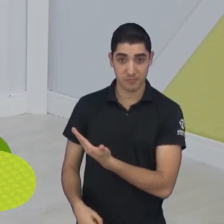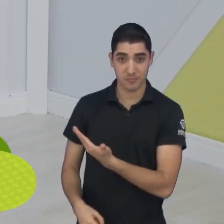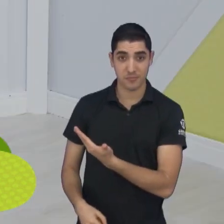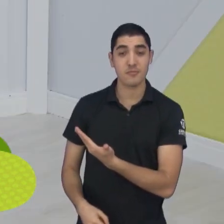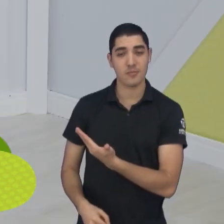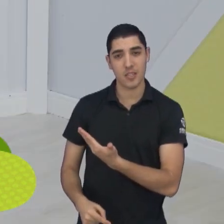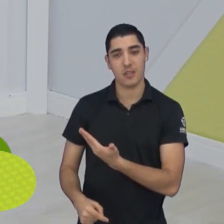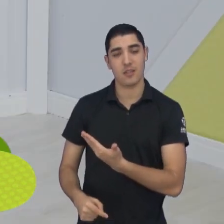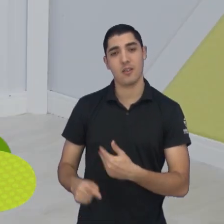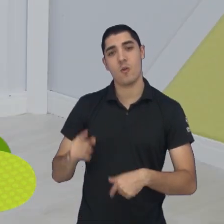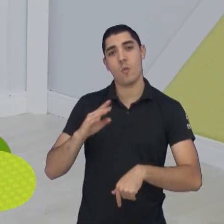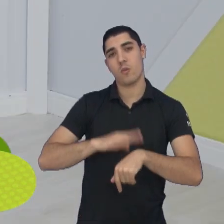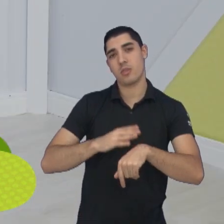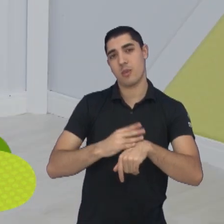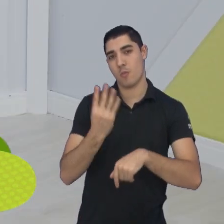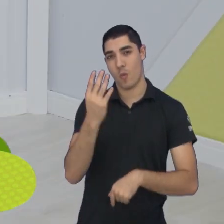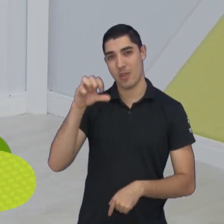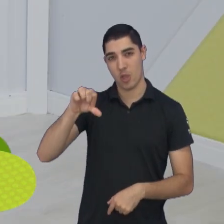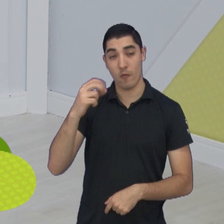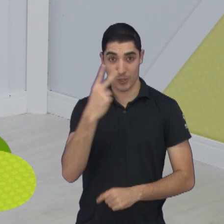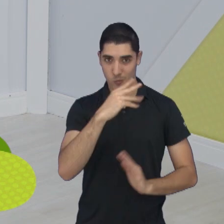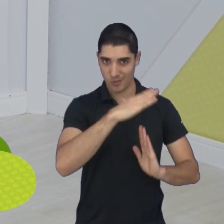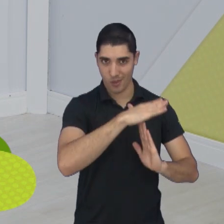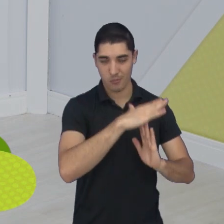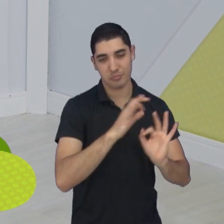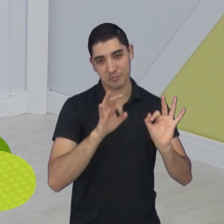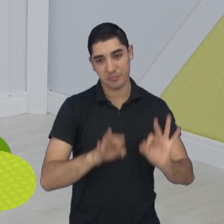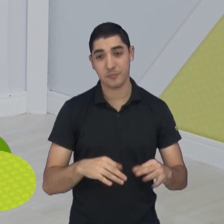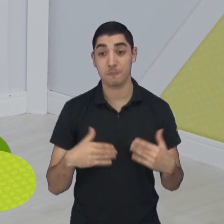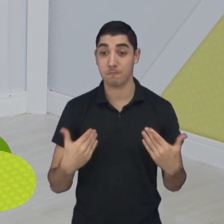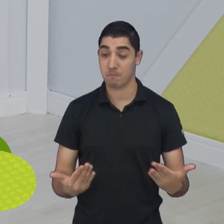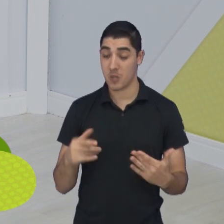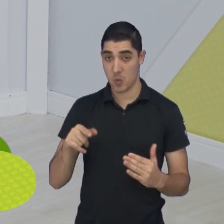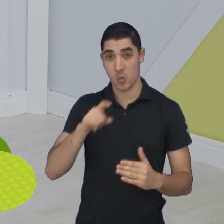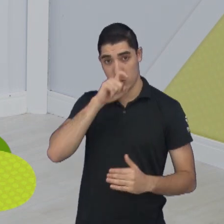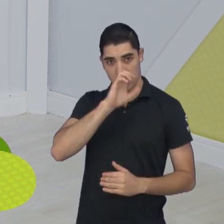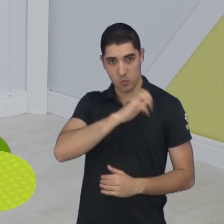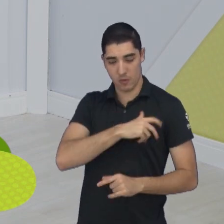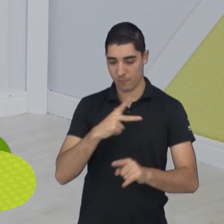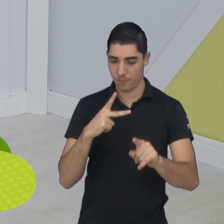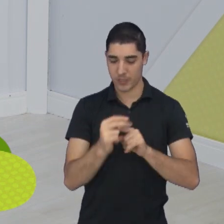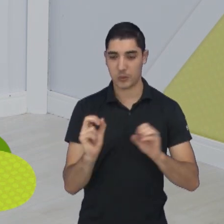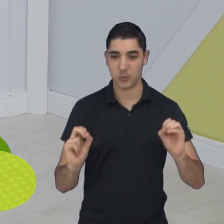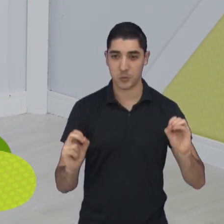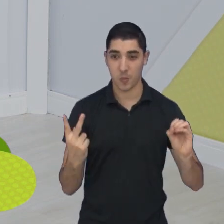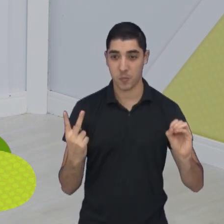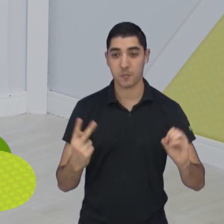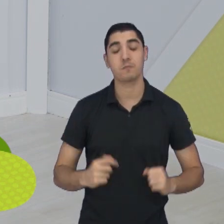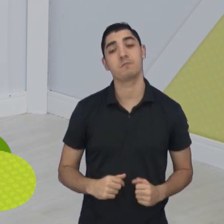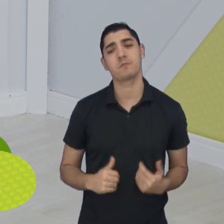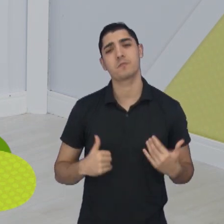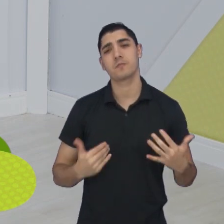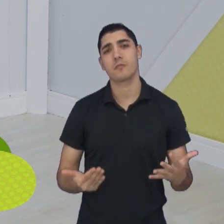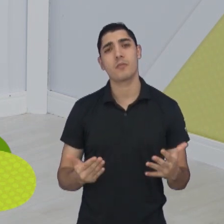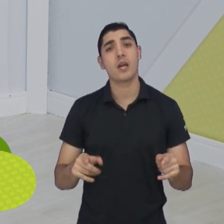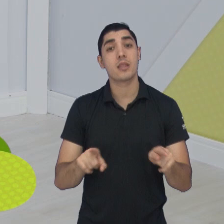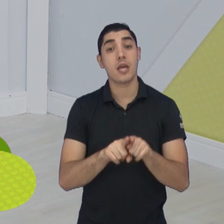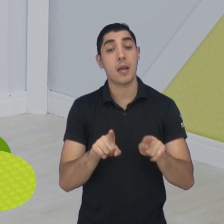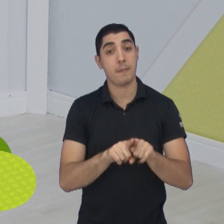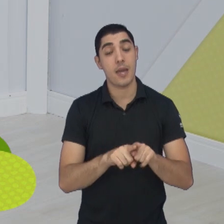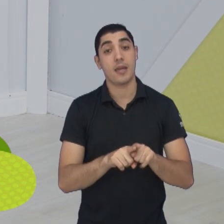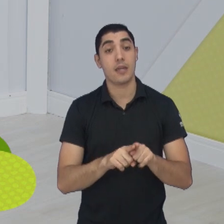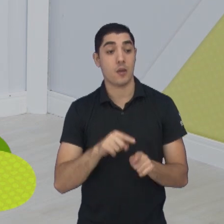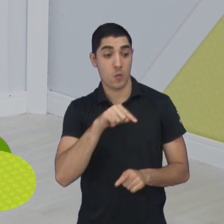tempo, colocou na rede o segundo gol do São José, vitória do São José em cima do vice-lanterna. E o São José, que